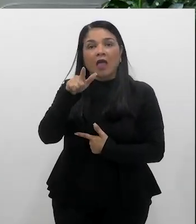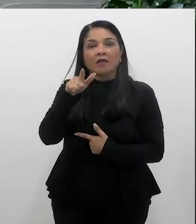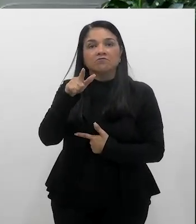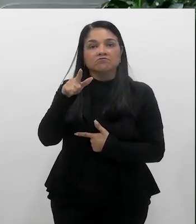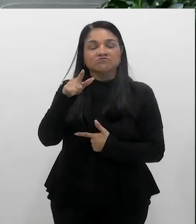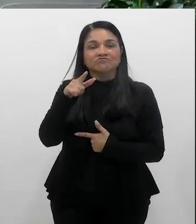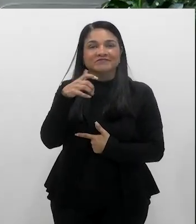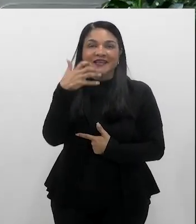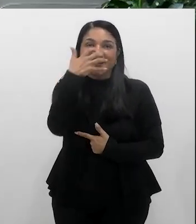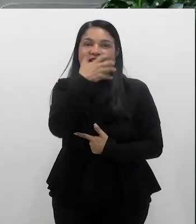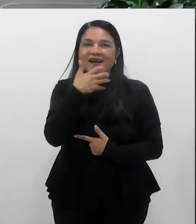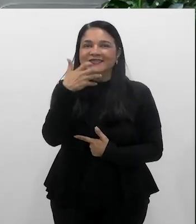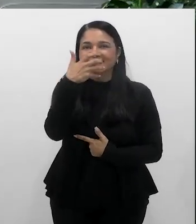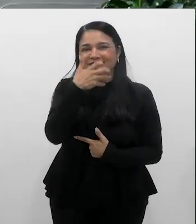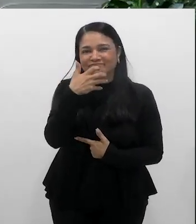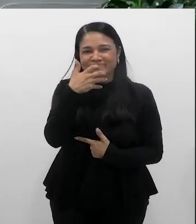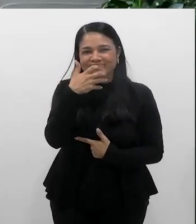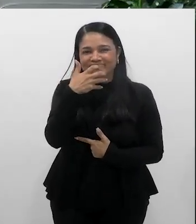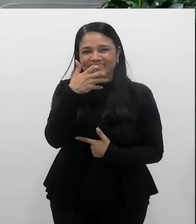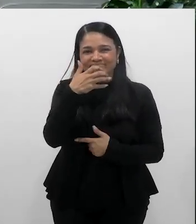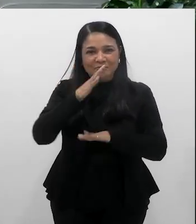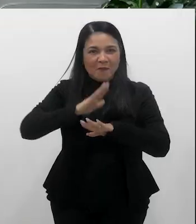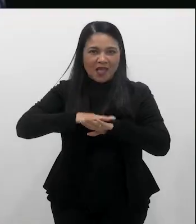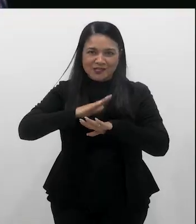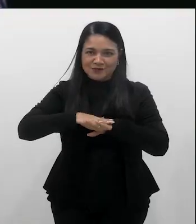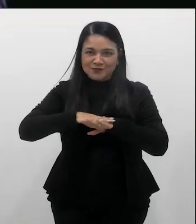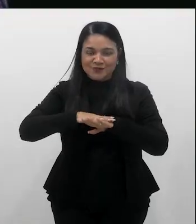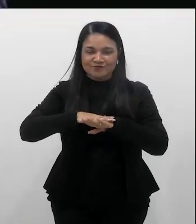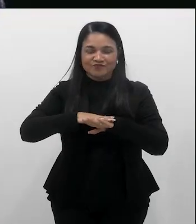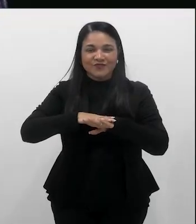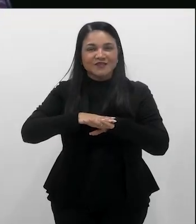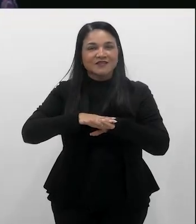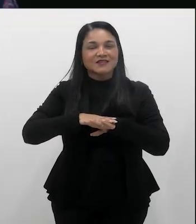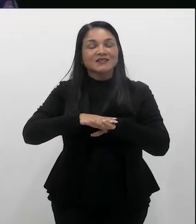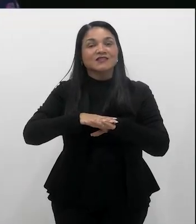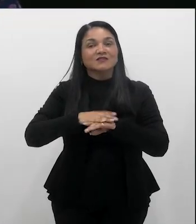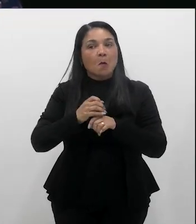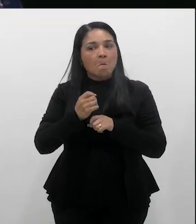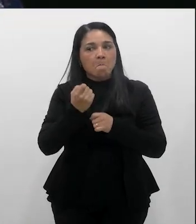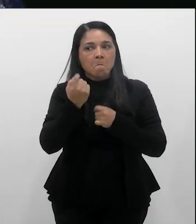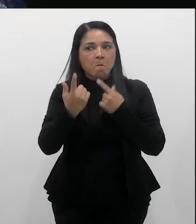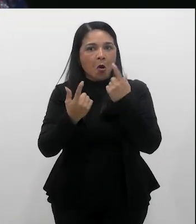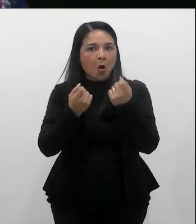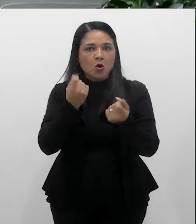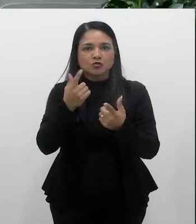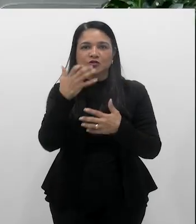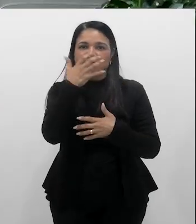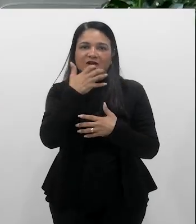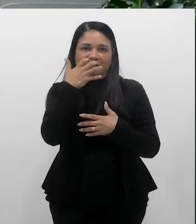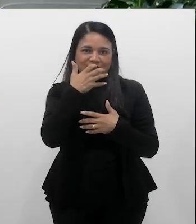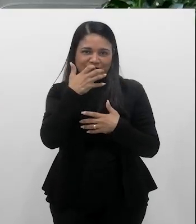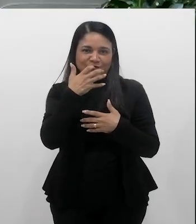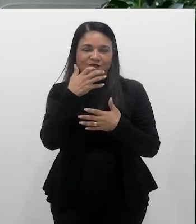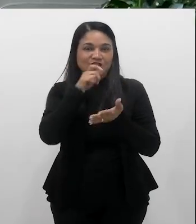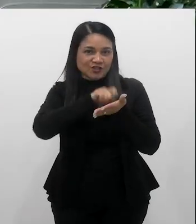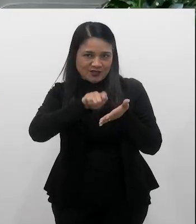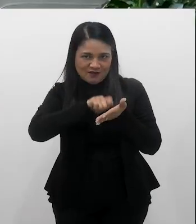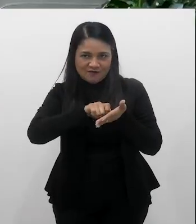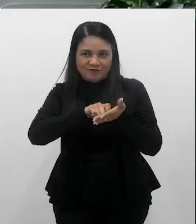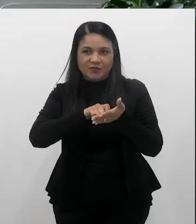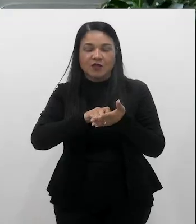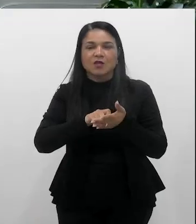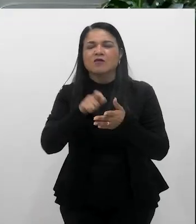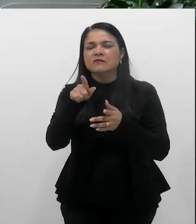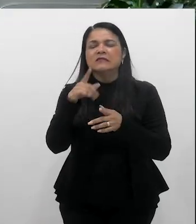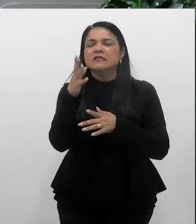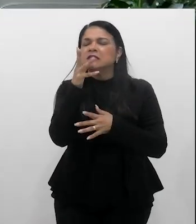de quem está cantando. A maioria das vezes não é, né? Não é. Raras são as exceções, né? Isso é incrível. Quanto tempo você levou para escrever a